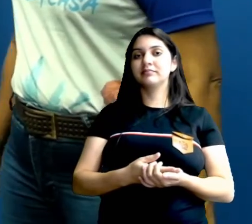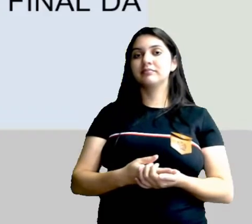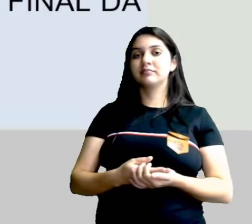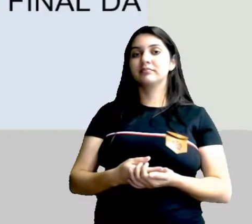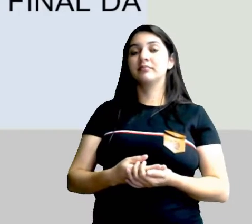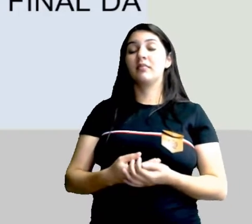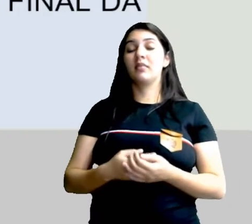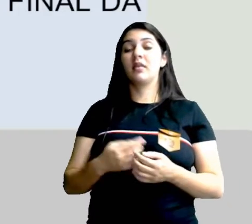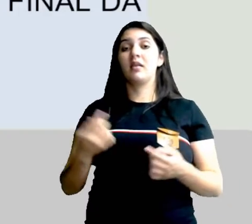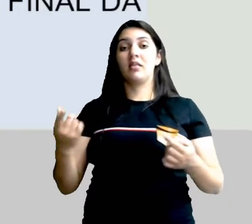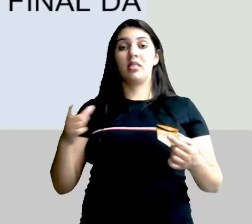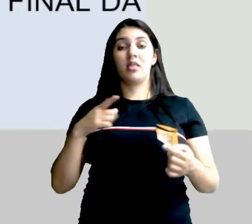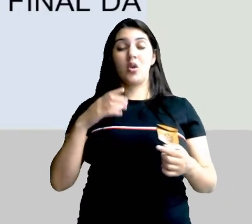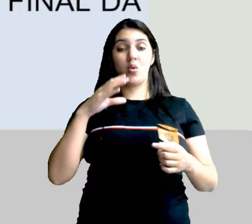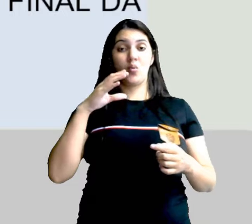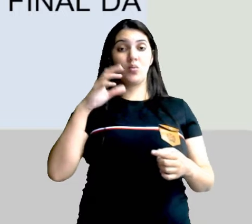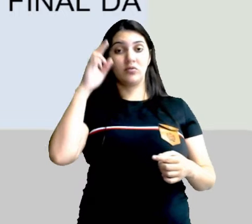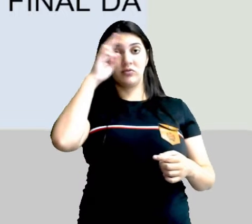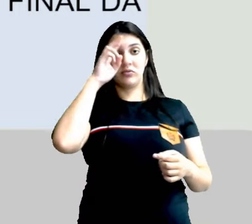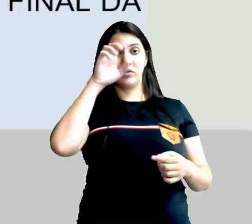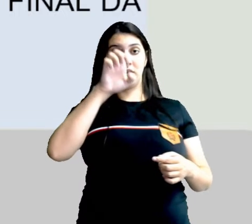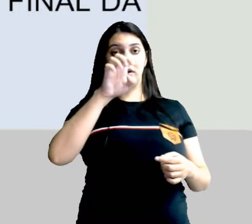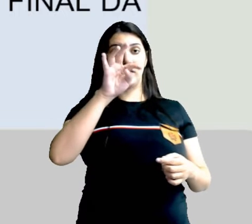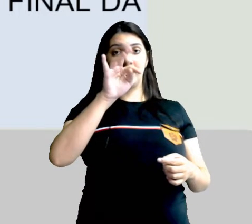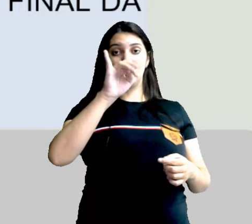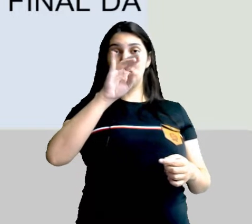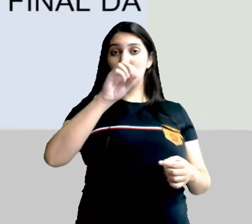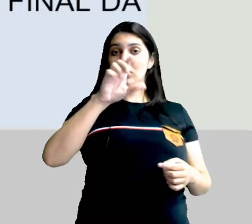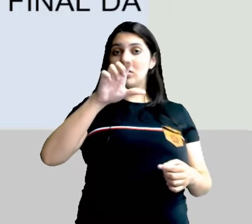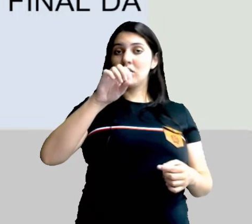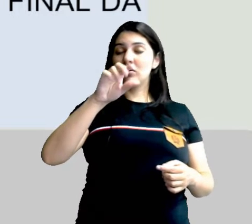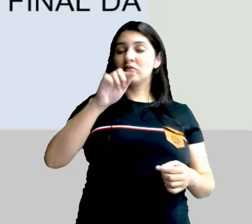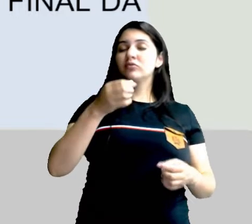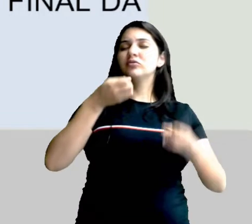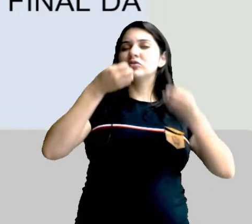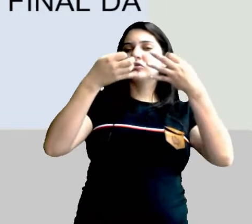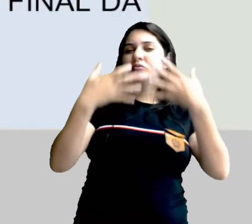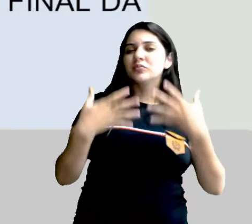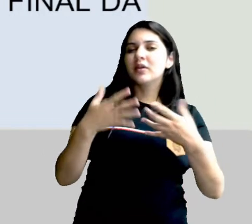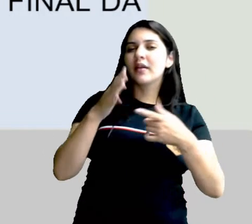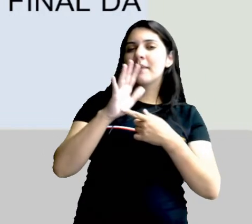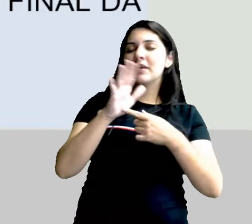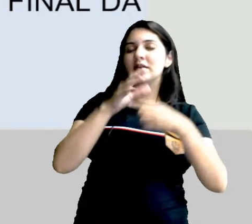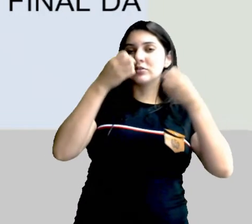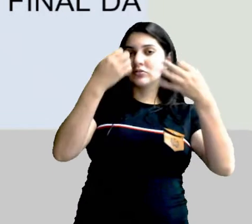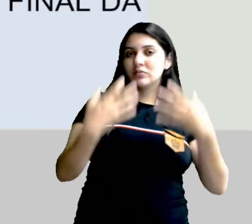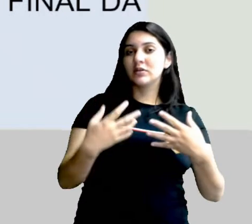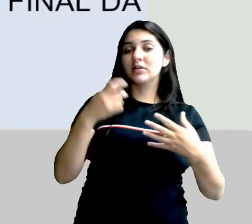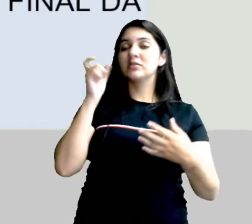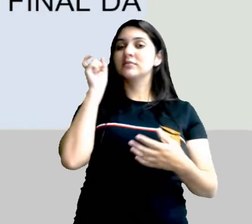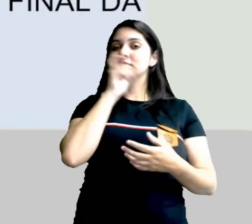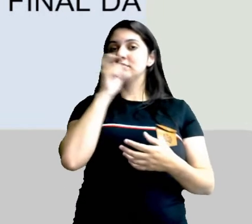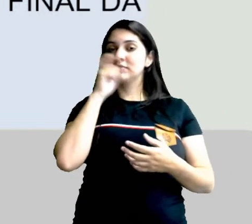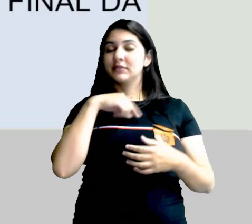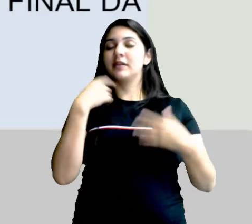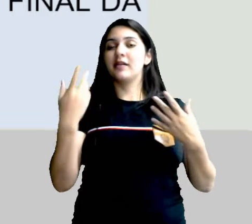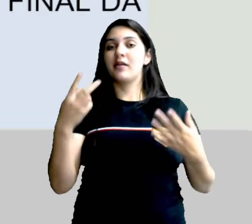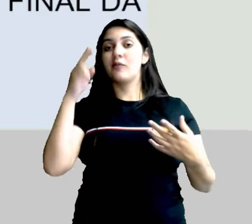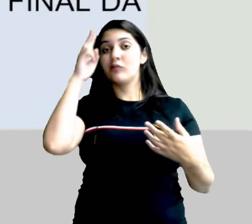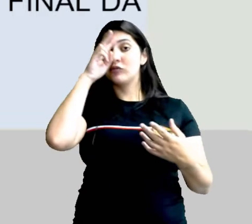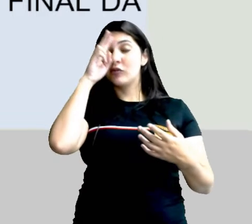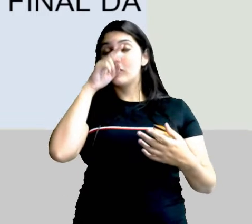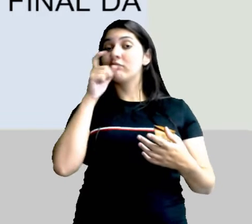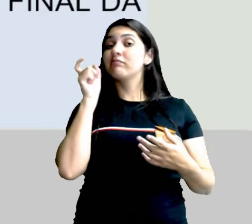conto etiológico apresenta uma narrativa fictícia, então é também uma história fictícia e